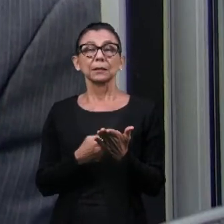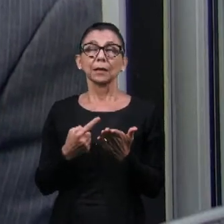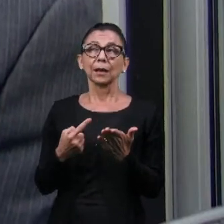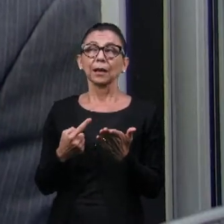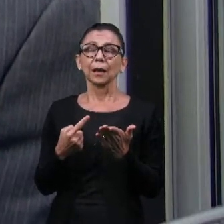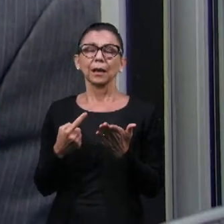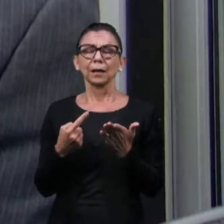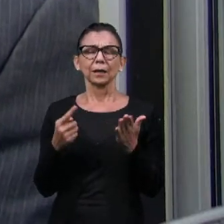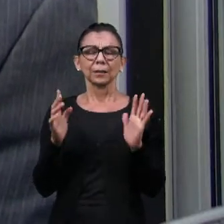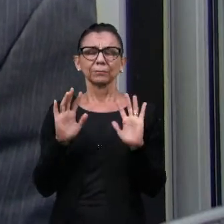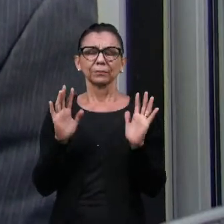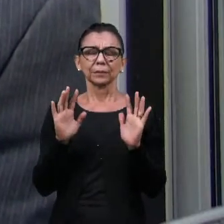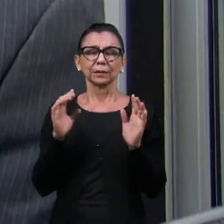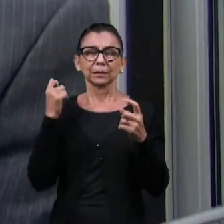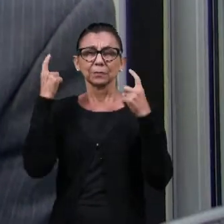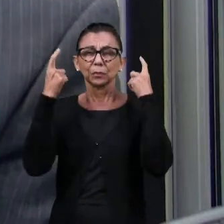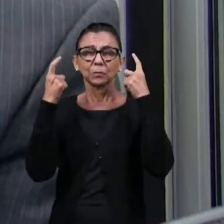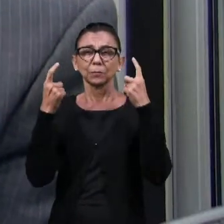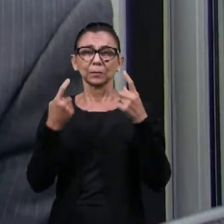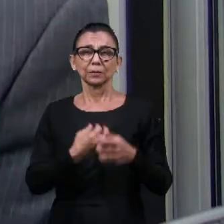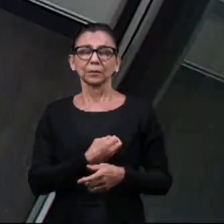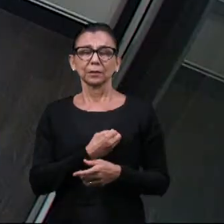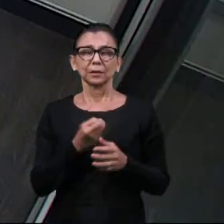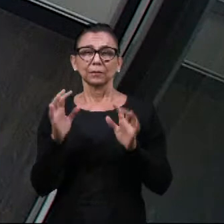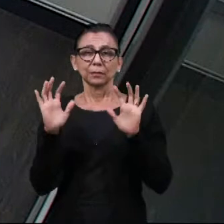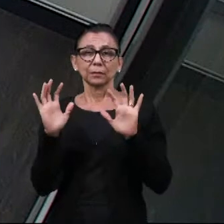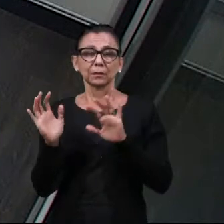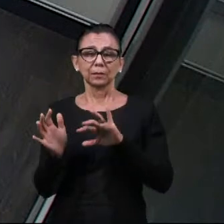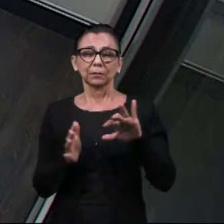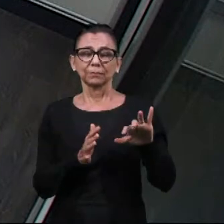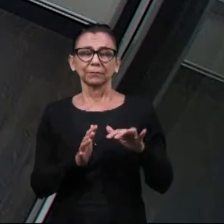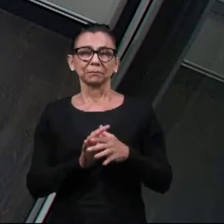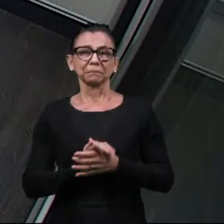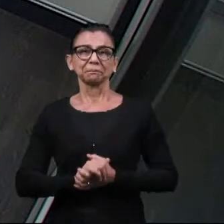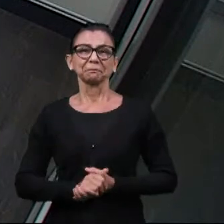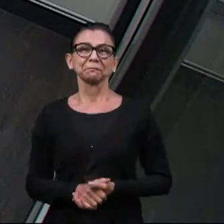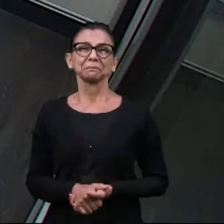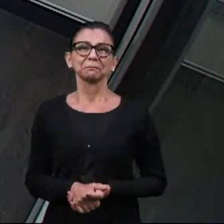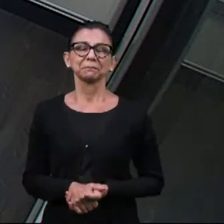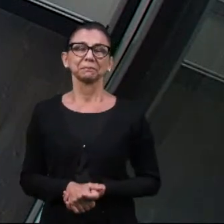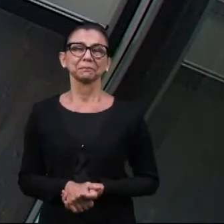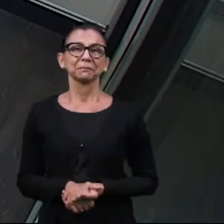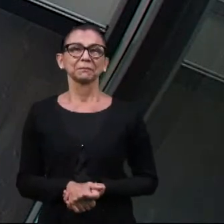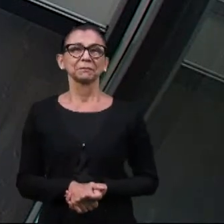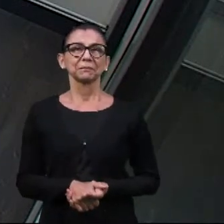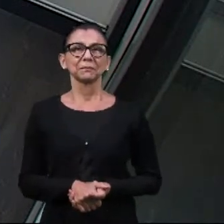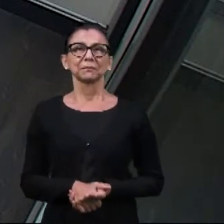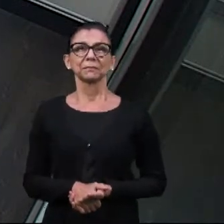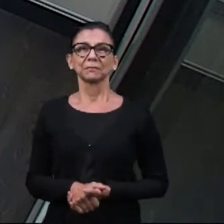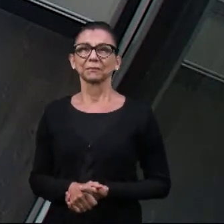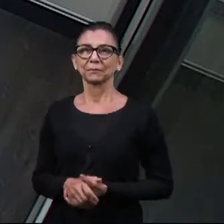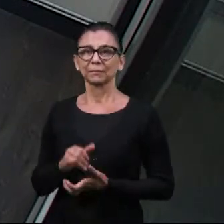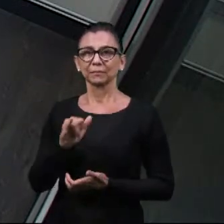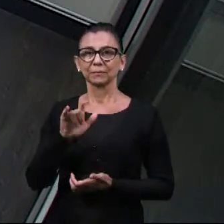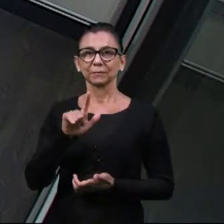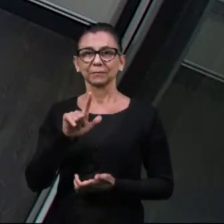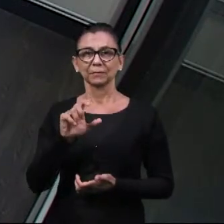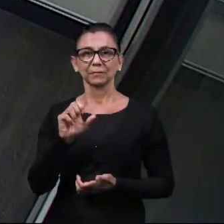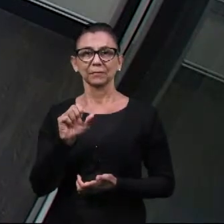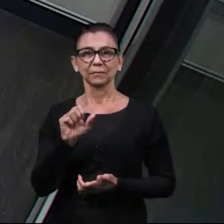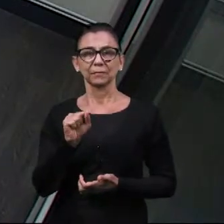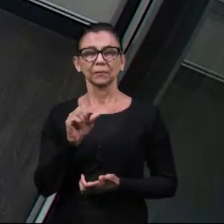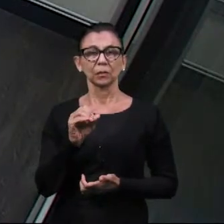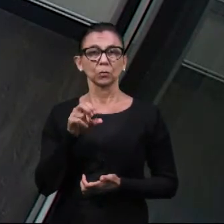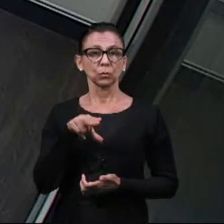como nosso único e suficiente Salvador, né? Tá certo. Conversamos com o pastor Wilson Carlos Vitor, ele que